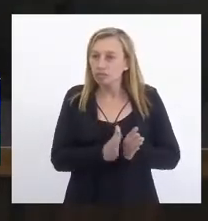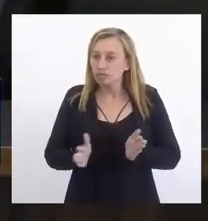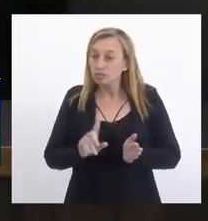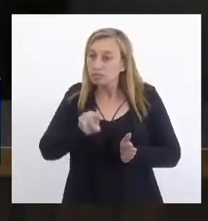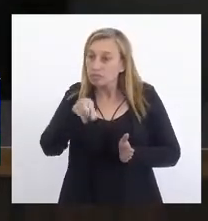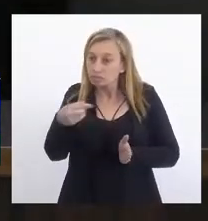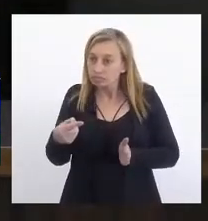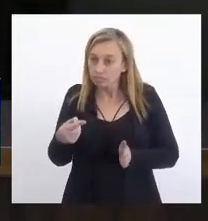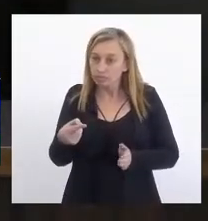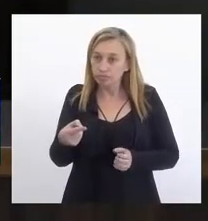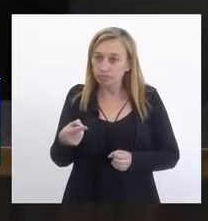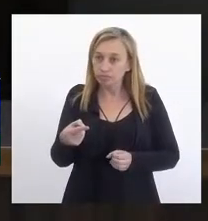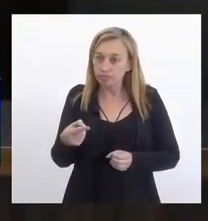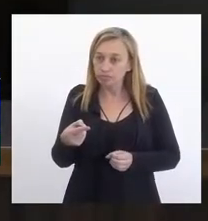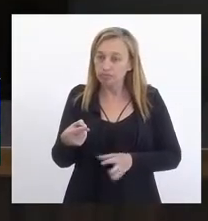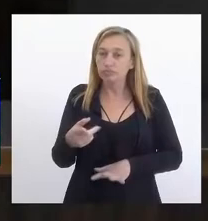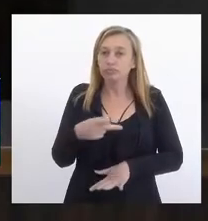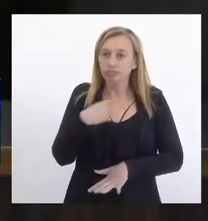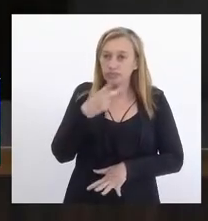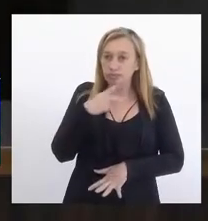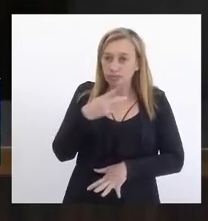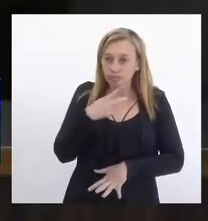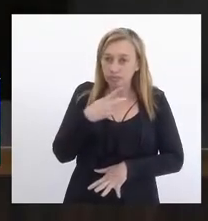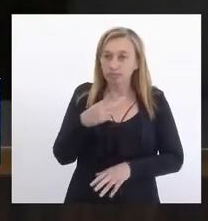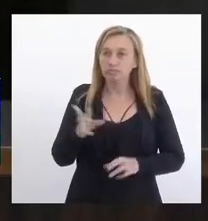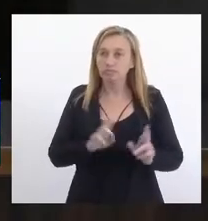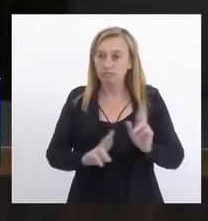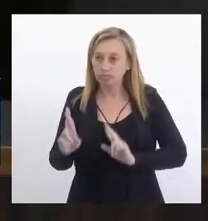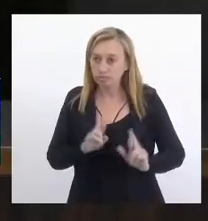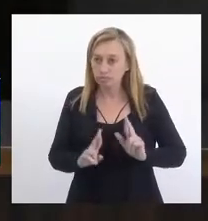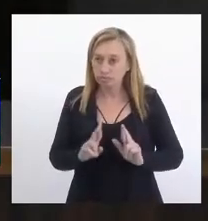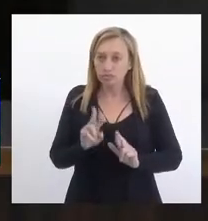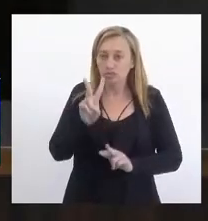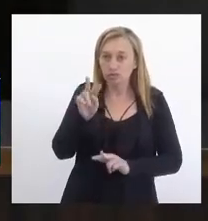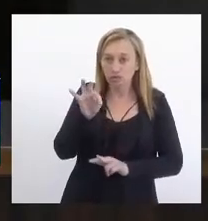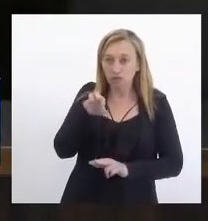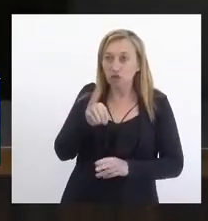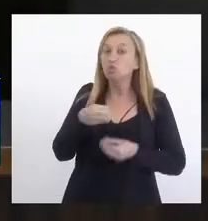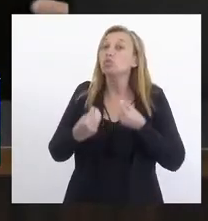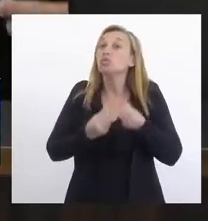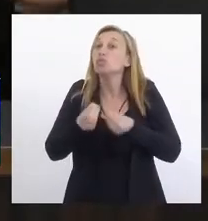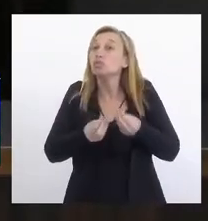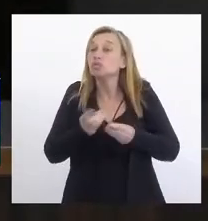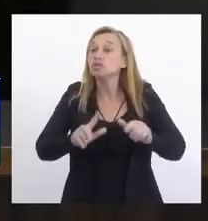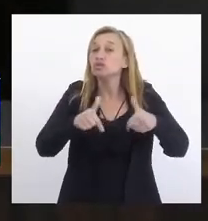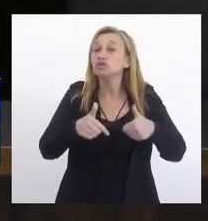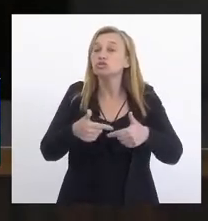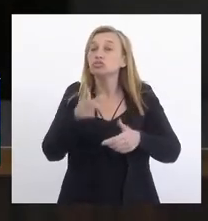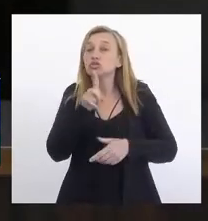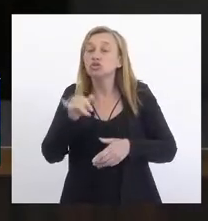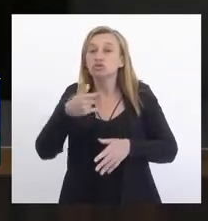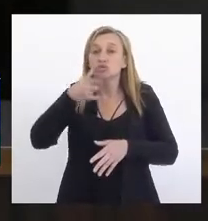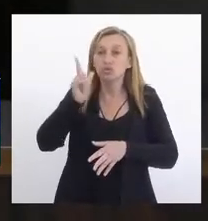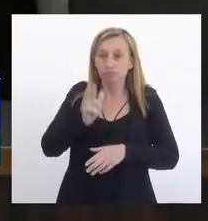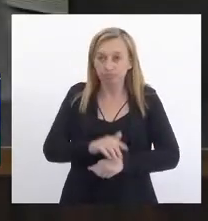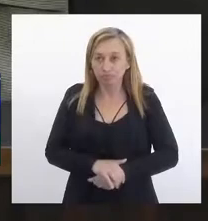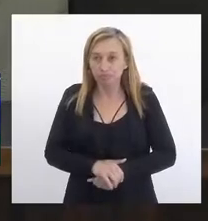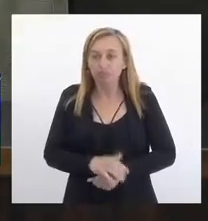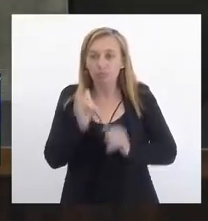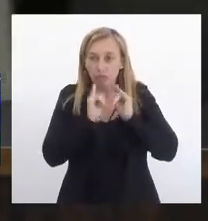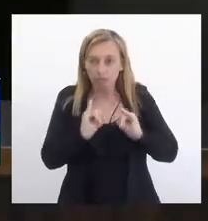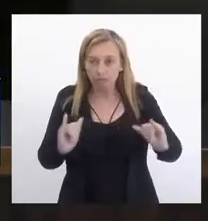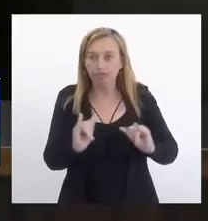gente fala em relação ao procedimento dos vetos, como no dia de ontem.